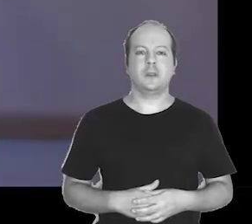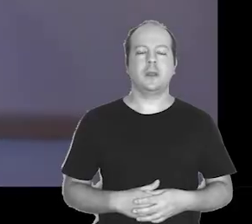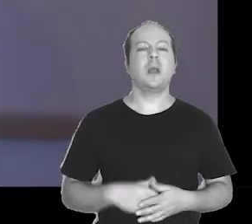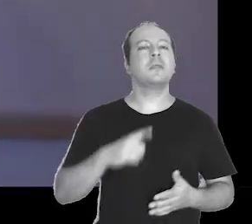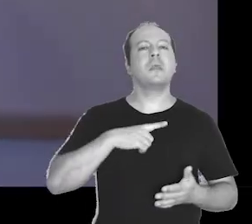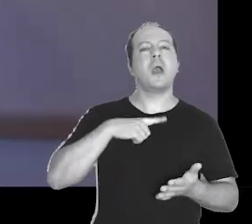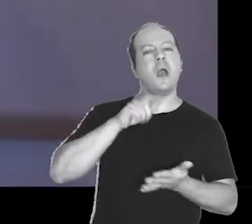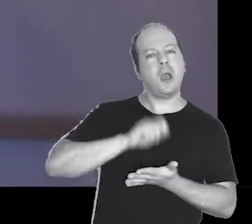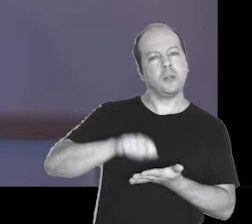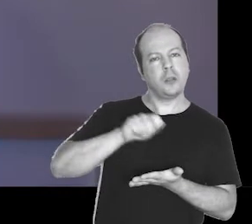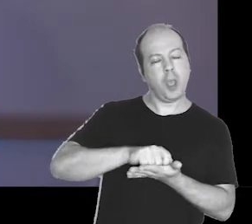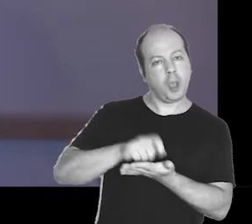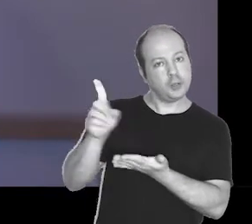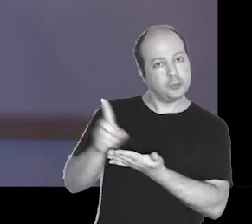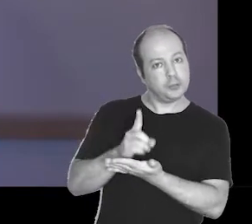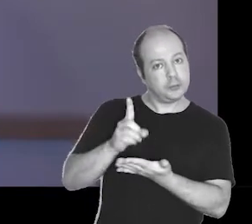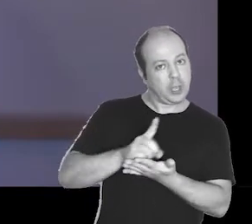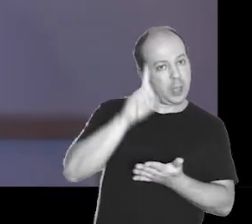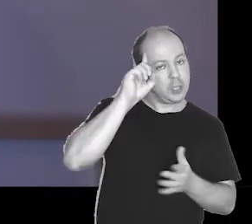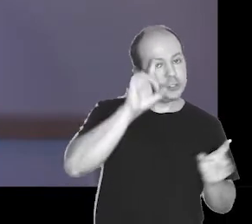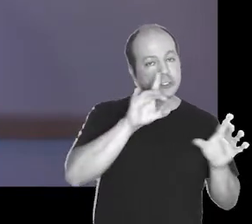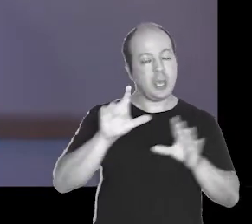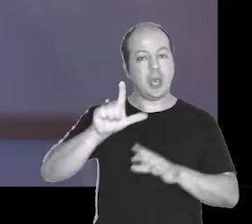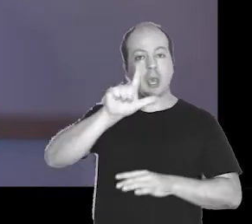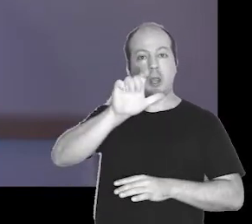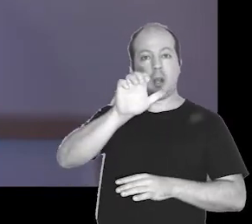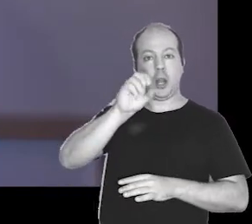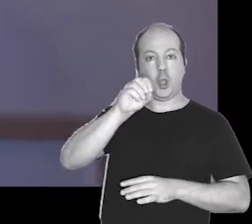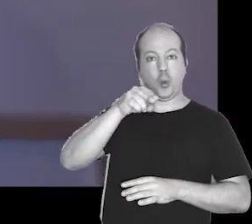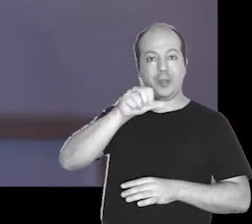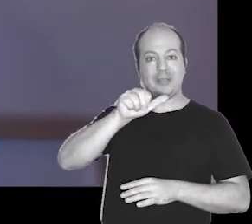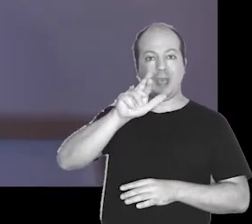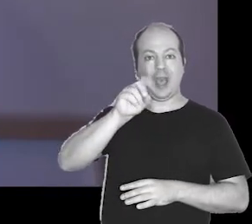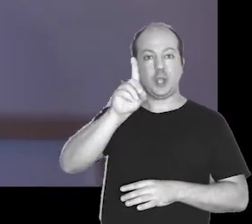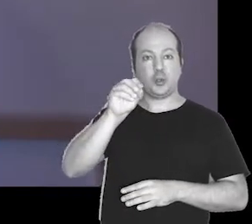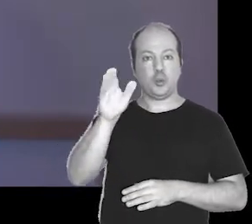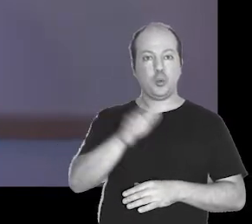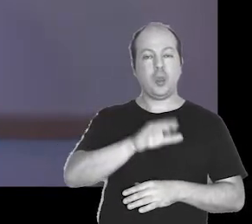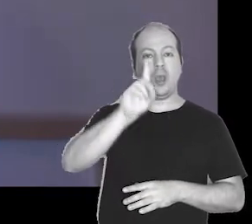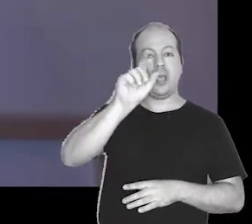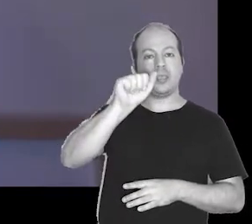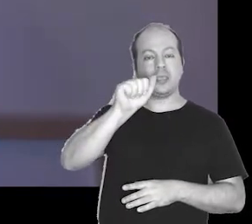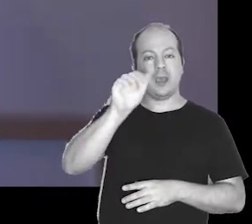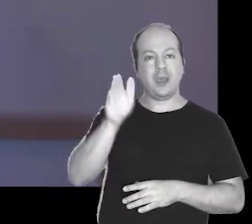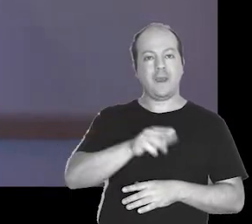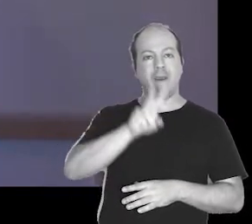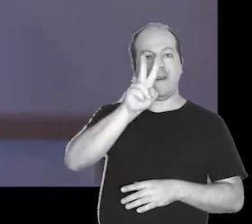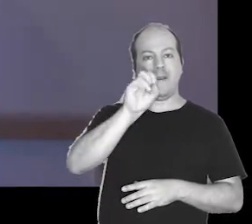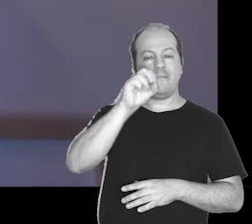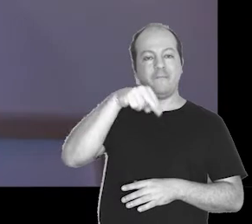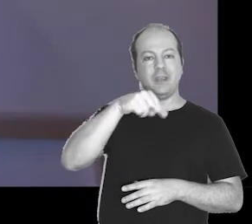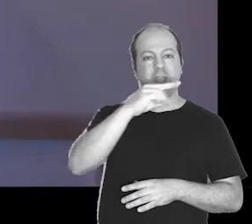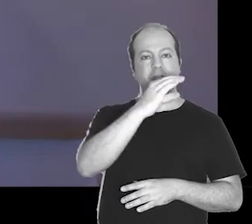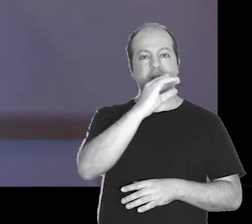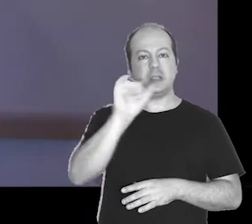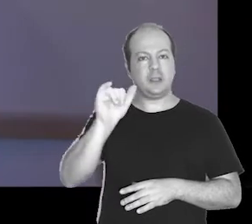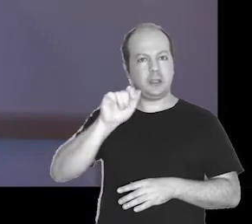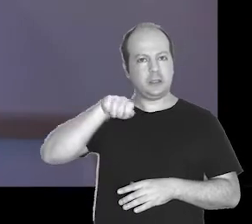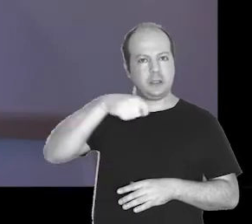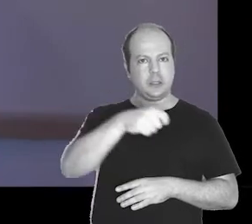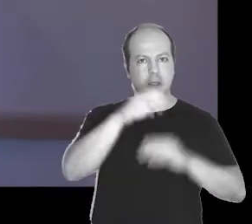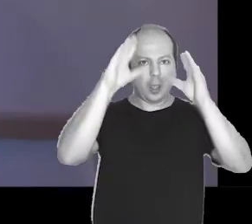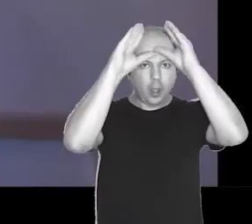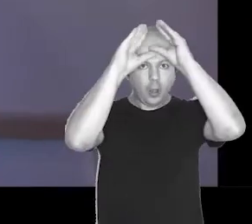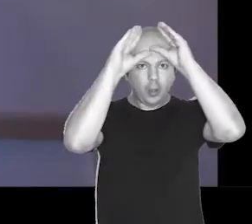Entre as anotações dos diários de Leonardo da Vinci, encontra-se uma que chama a